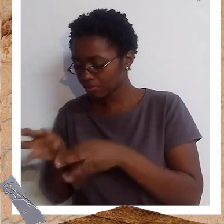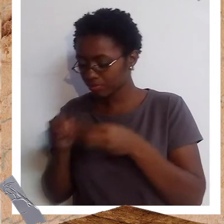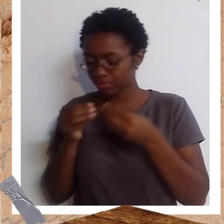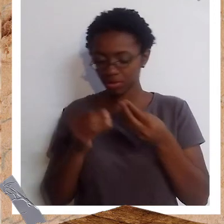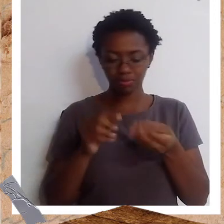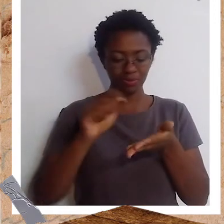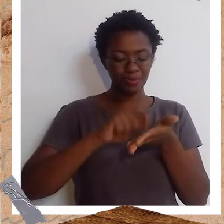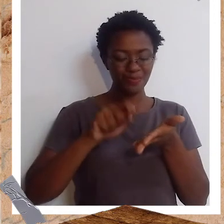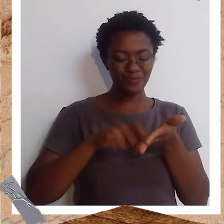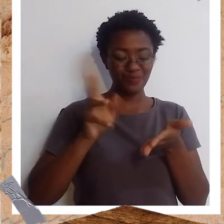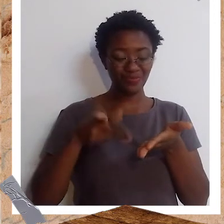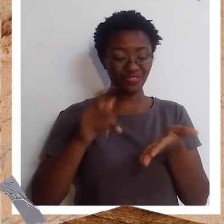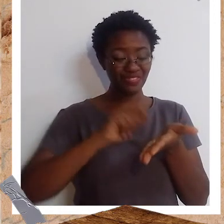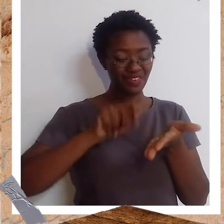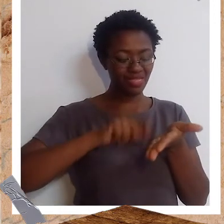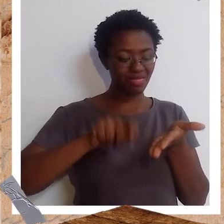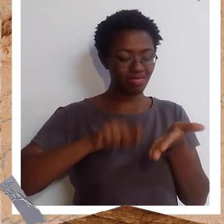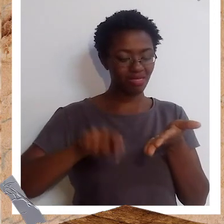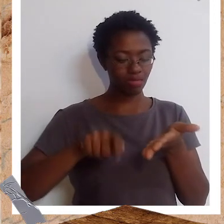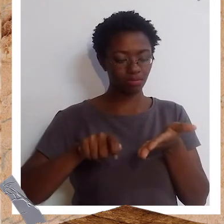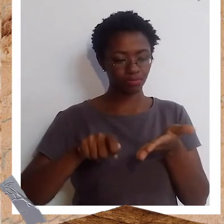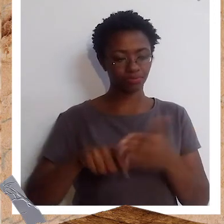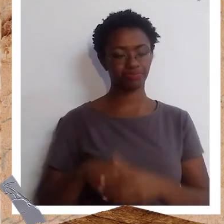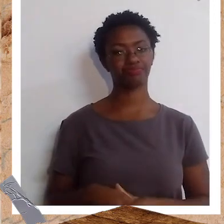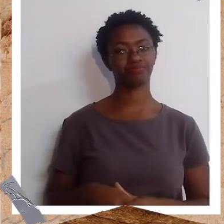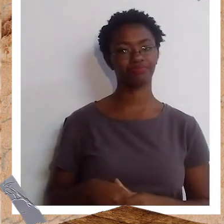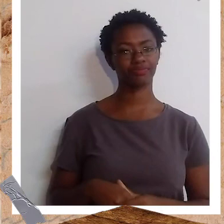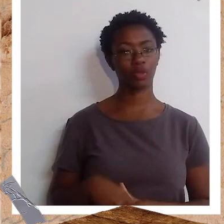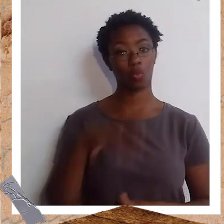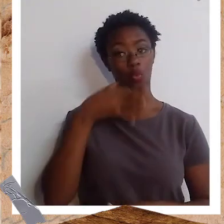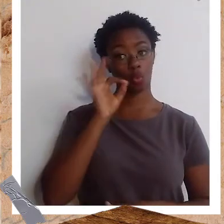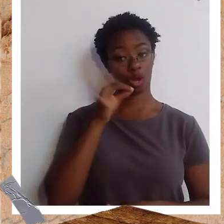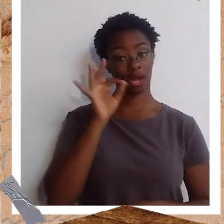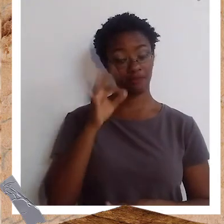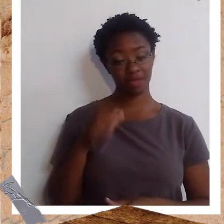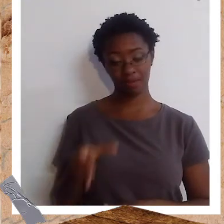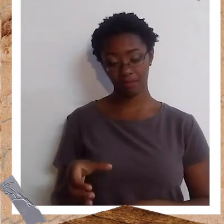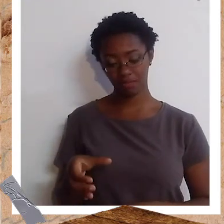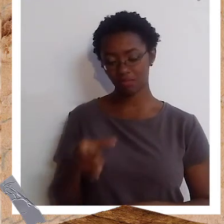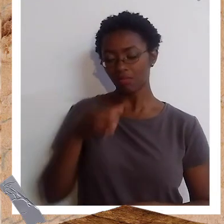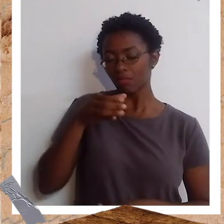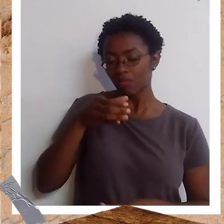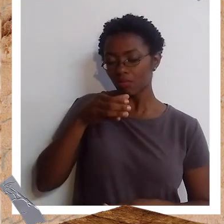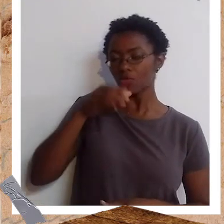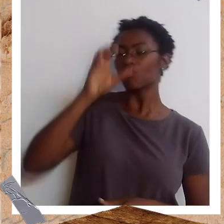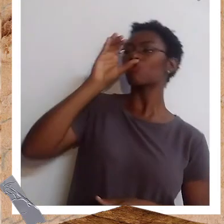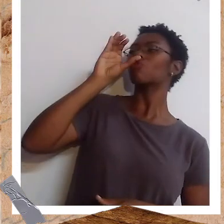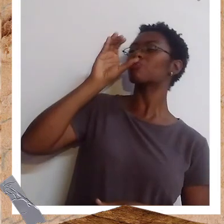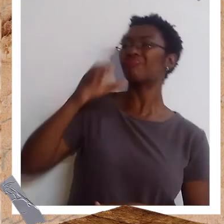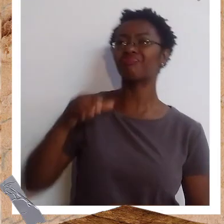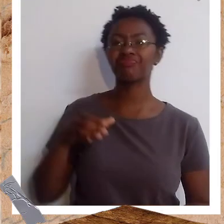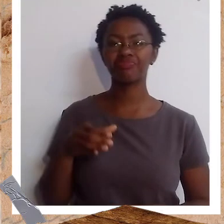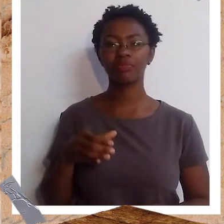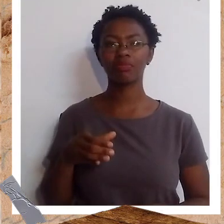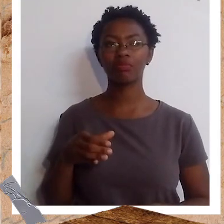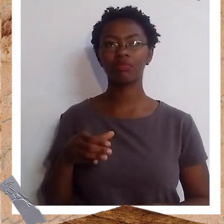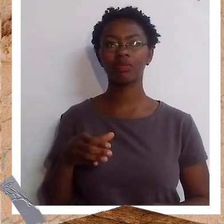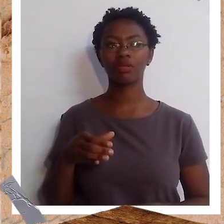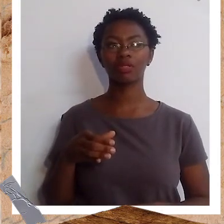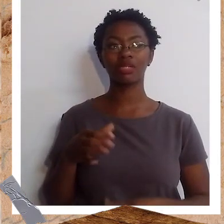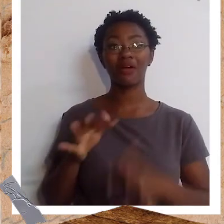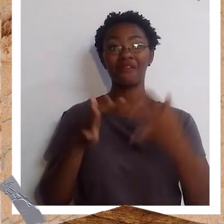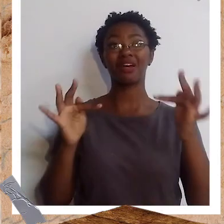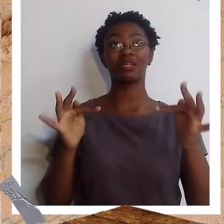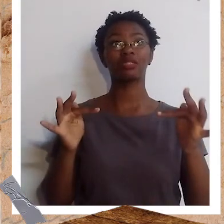escrever. O café na xícara de asa quebrada engole rapidamente, quando outra frase inspirada lhe